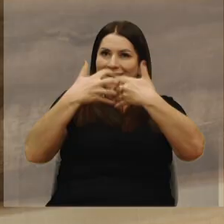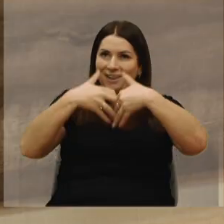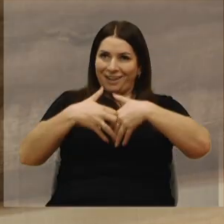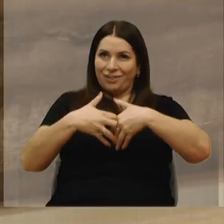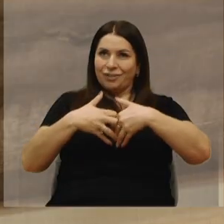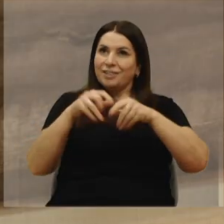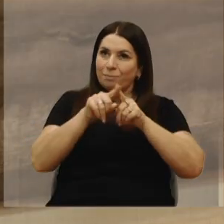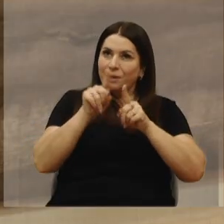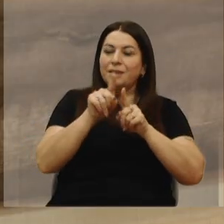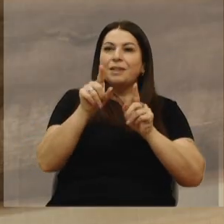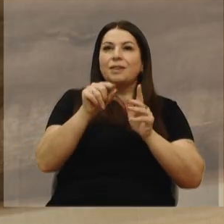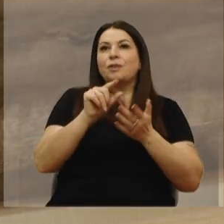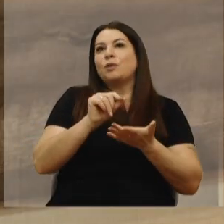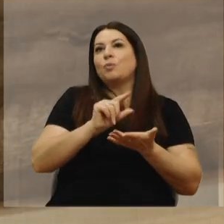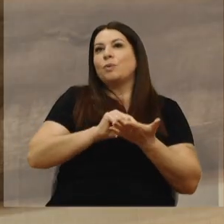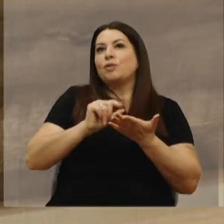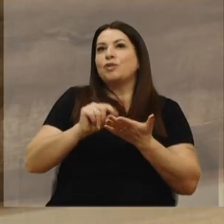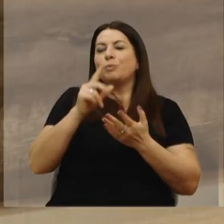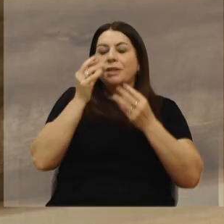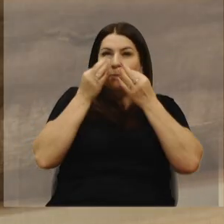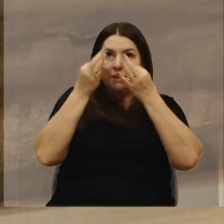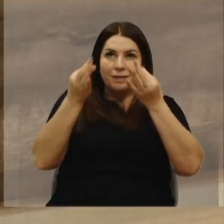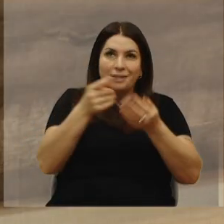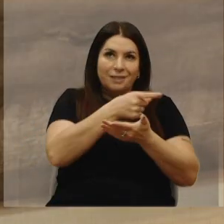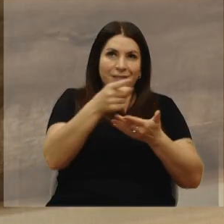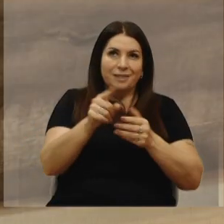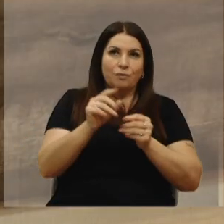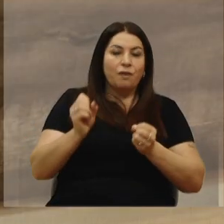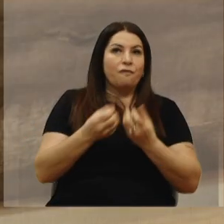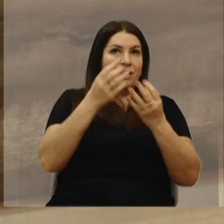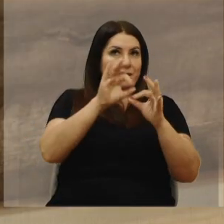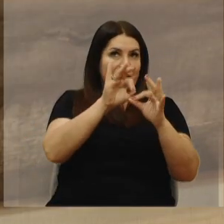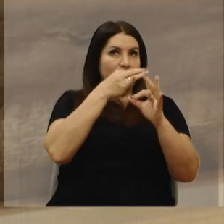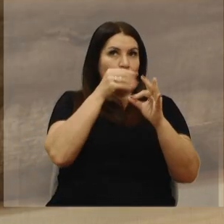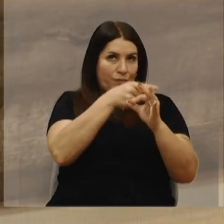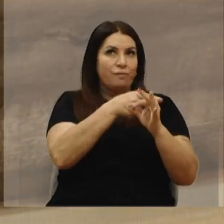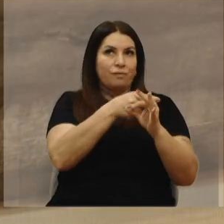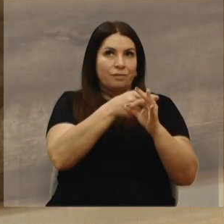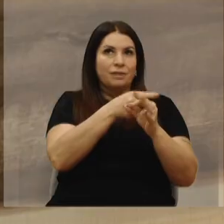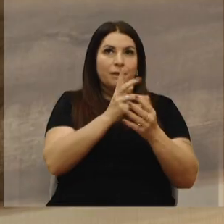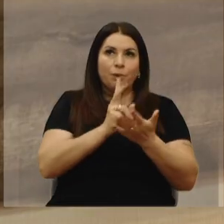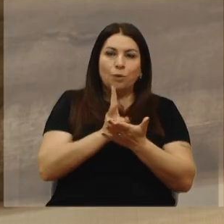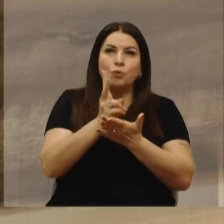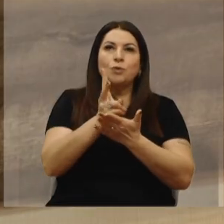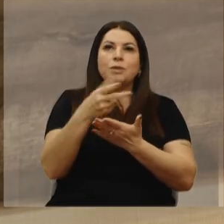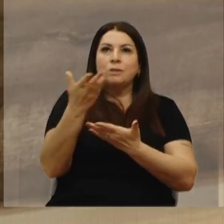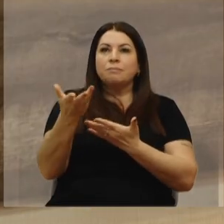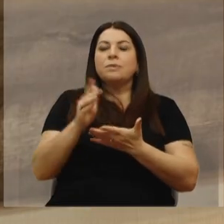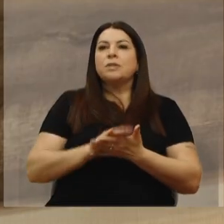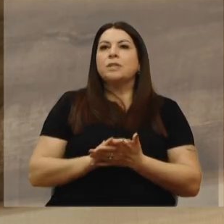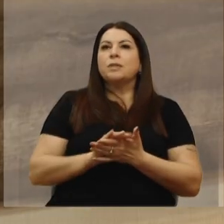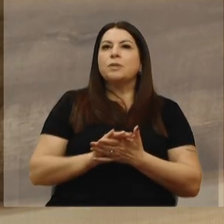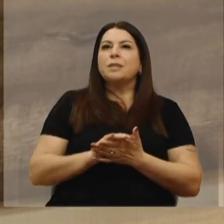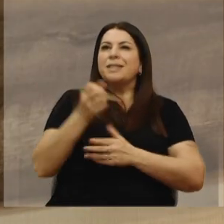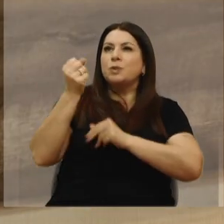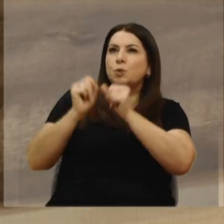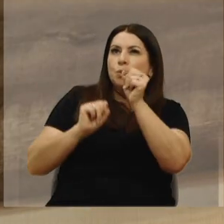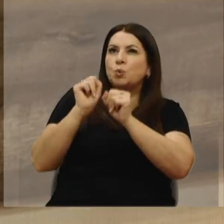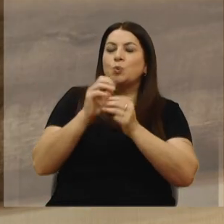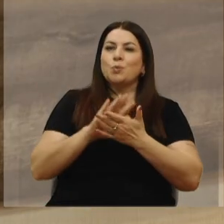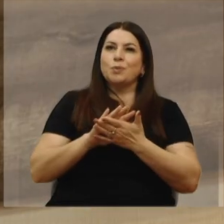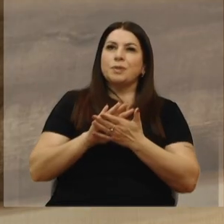em si, num dos artigos nós temos, por exemplo, uma atenção à festa da uva, mas seguindo nessa toada